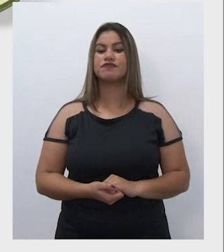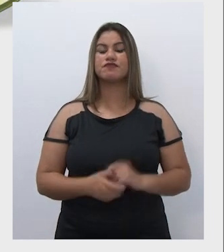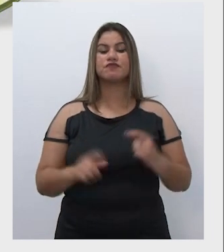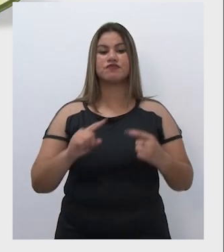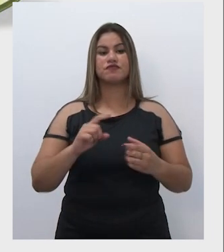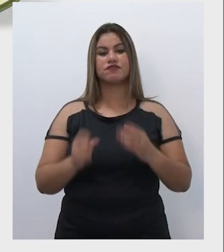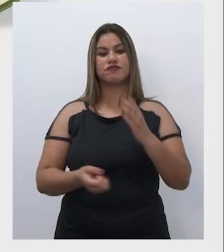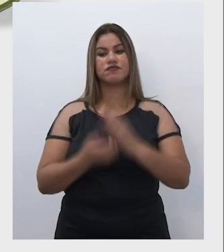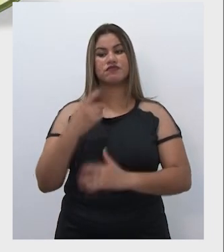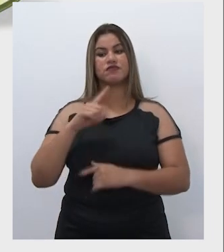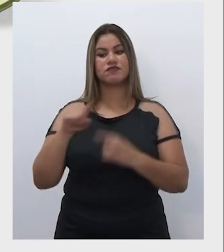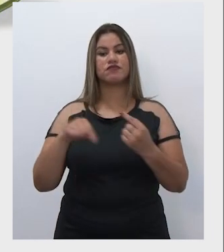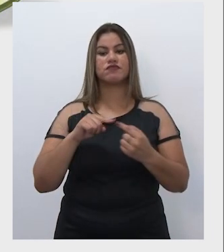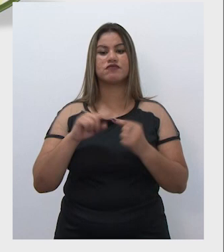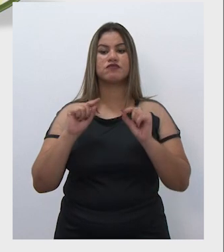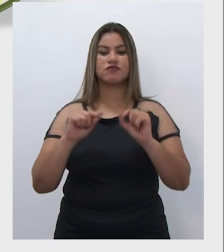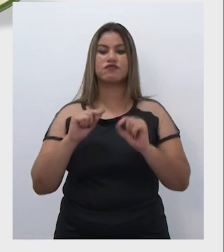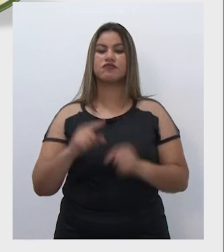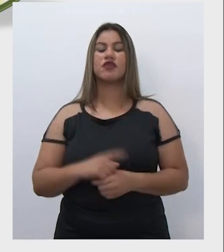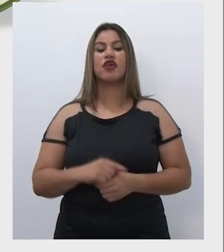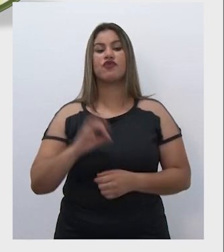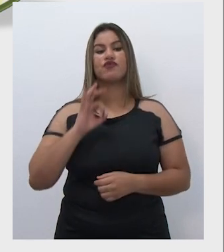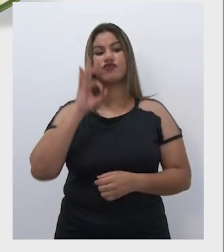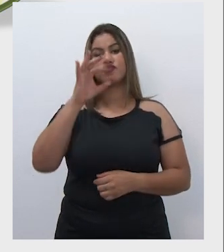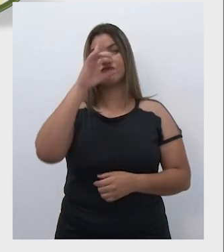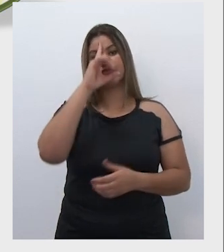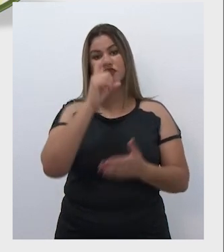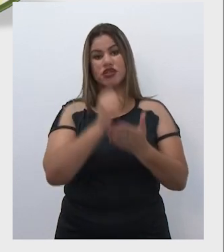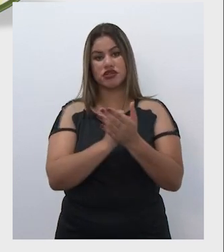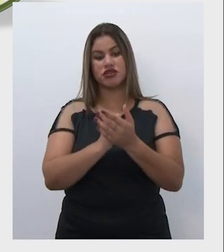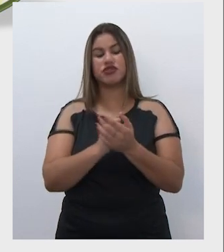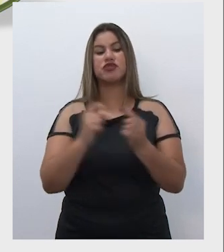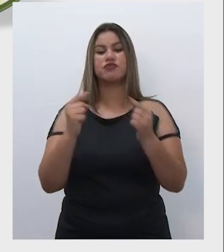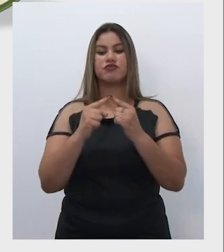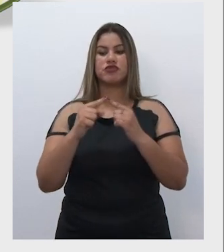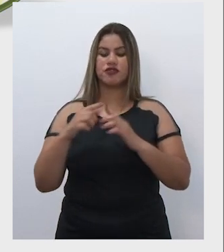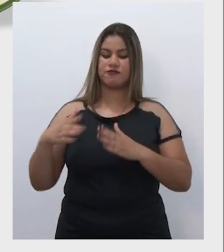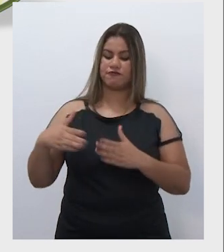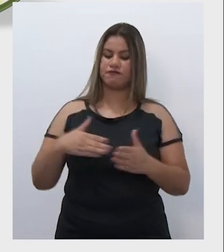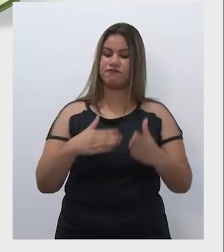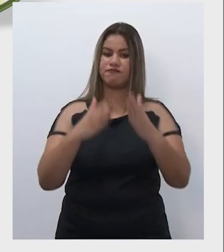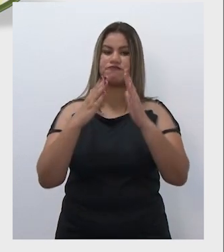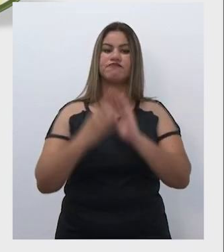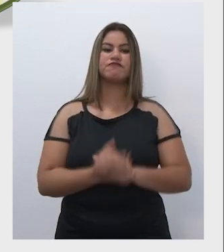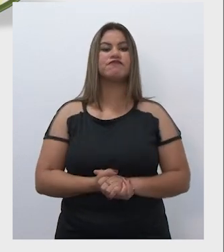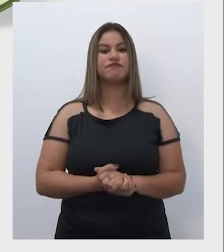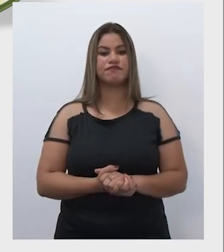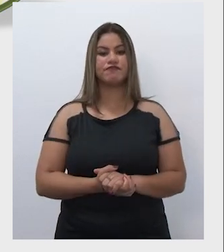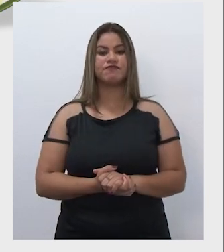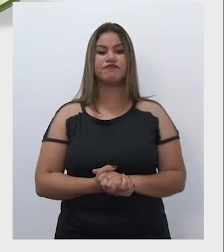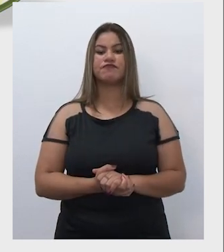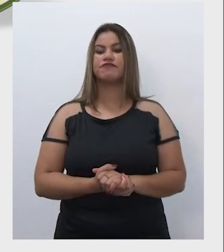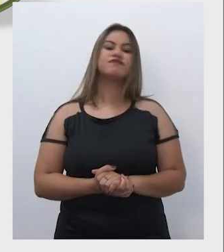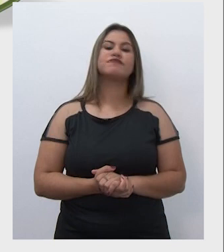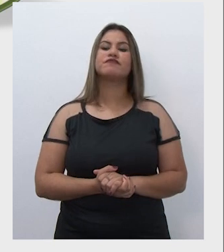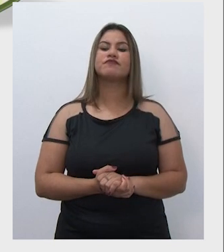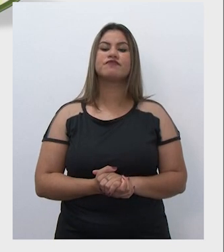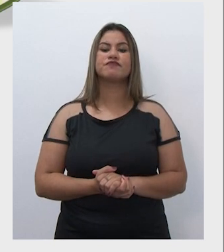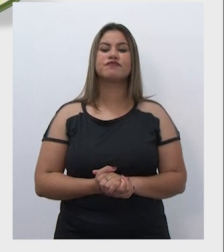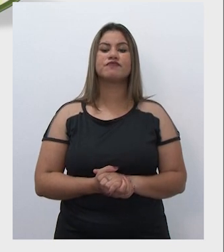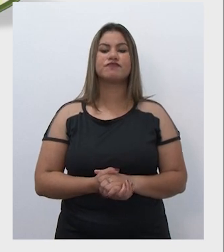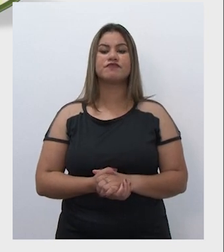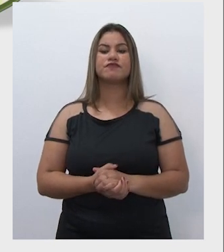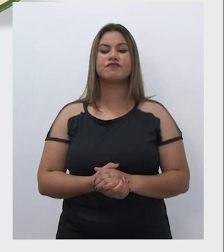Estabelecimento de metas é definir o que pretende alcançar para ter uma direção a seguir. E, em conjunto, nós temos